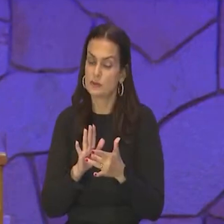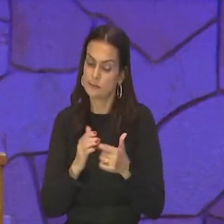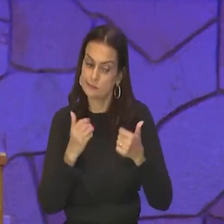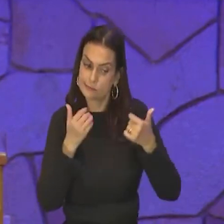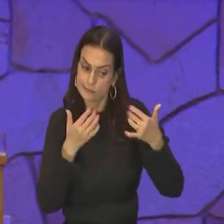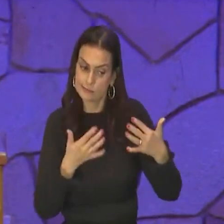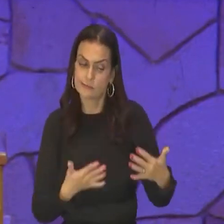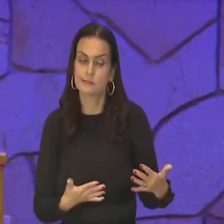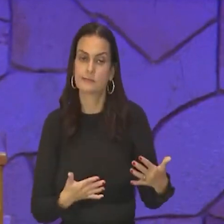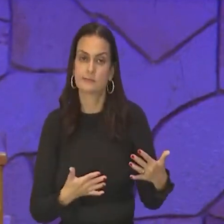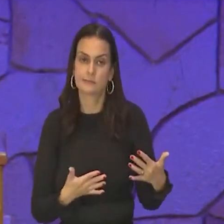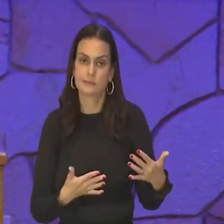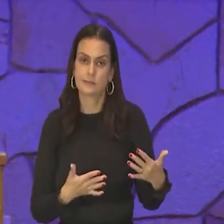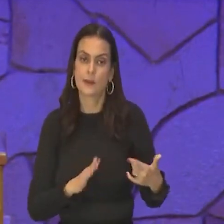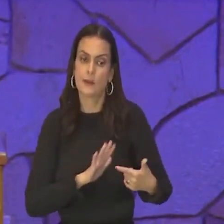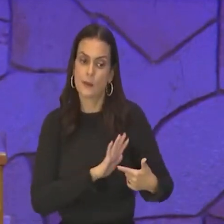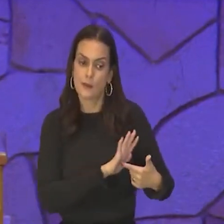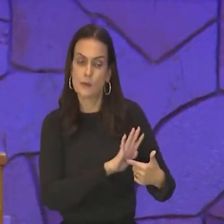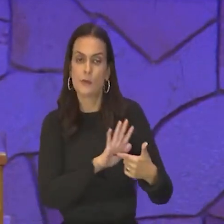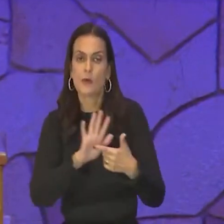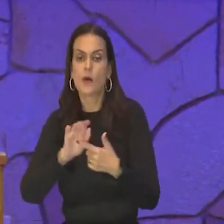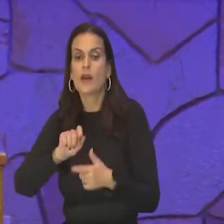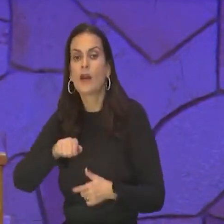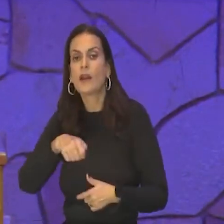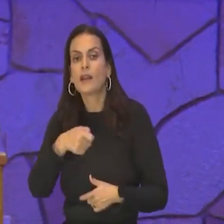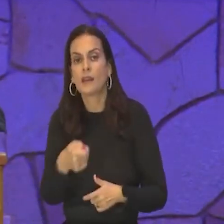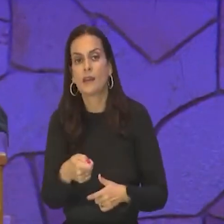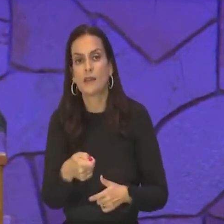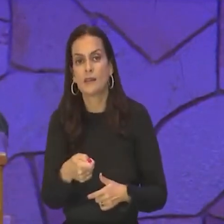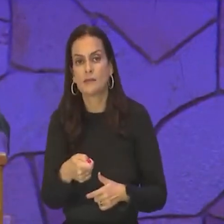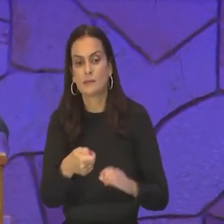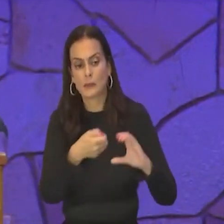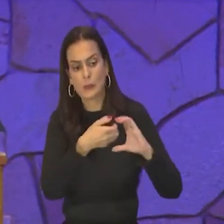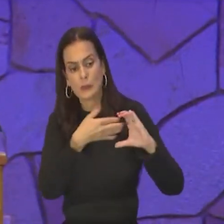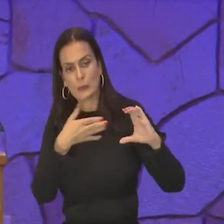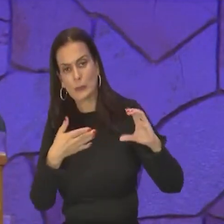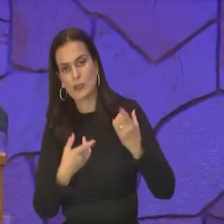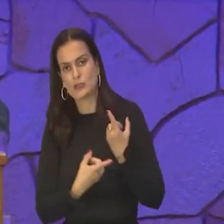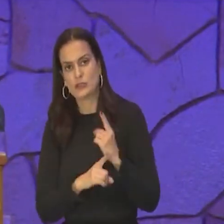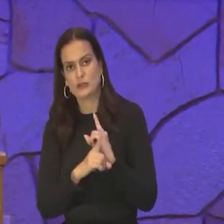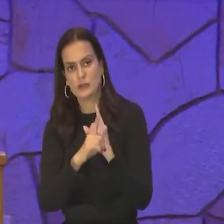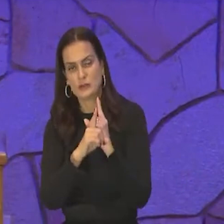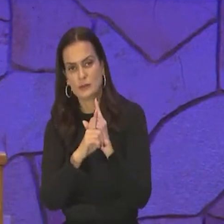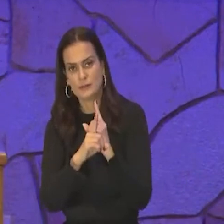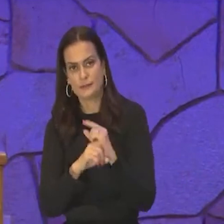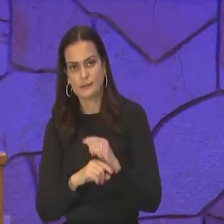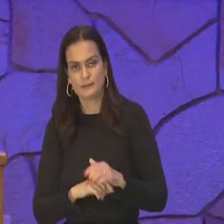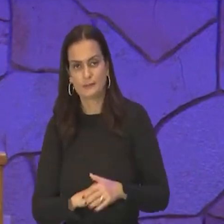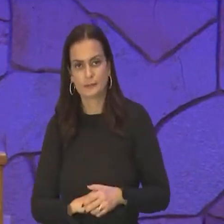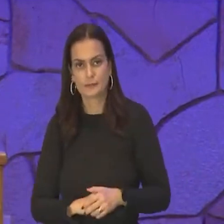discípulos, ele revela quem são esses discípulos.